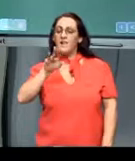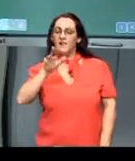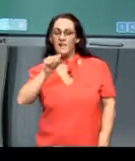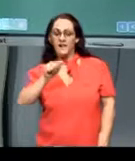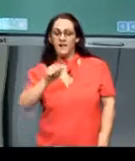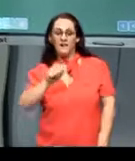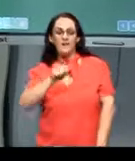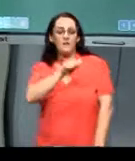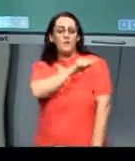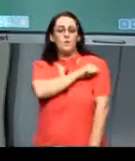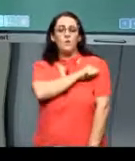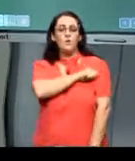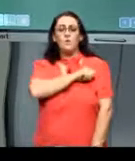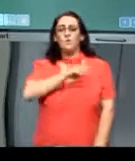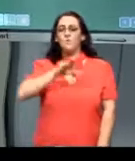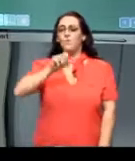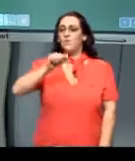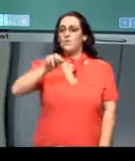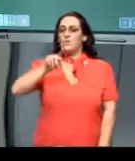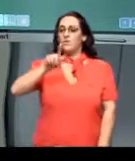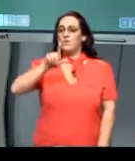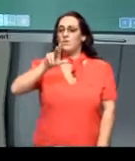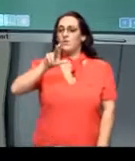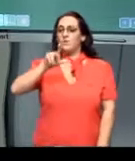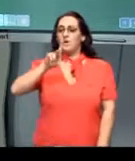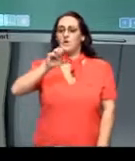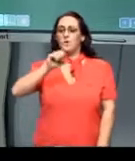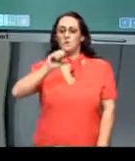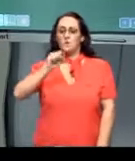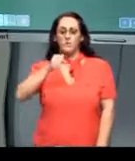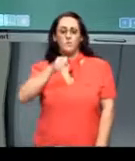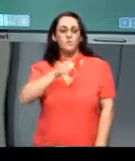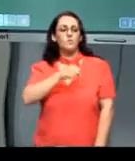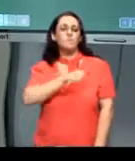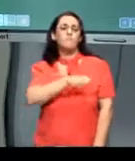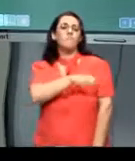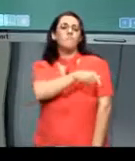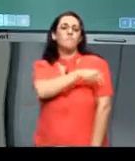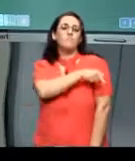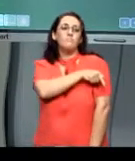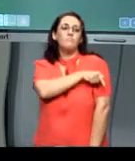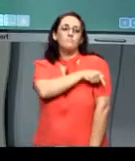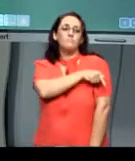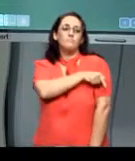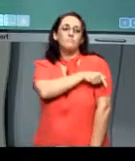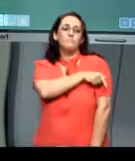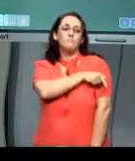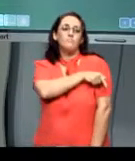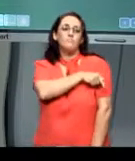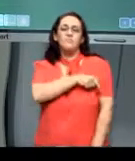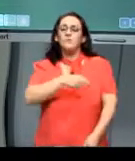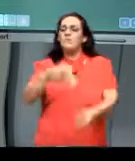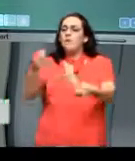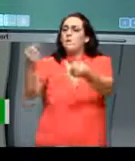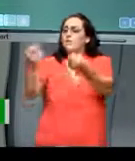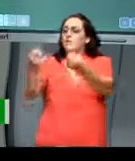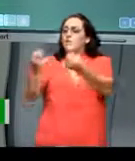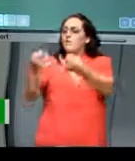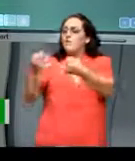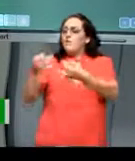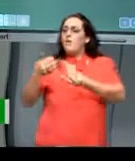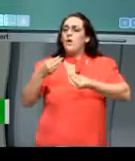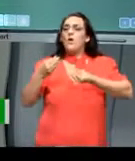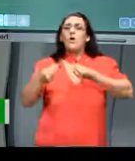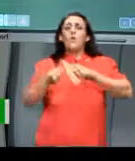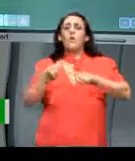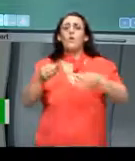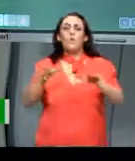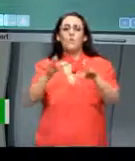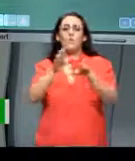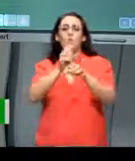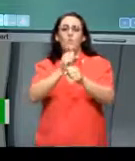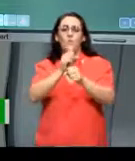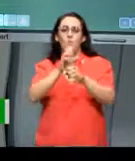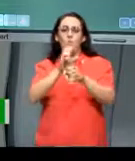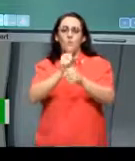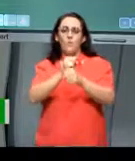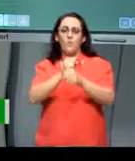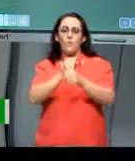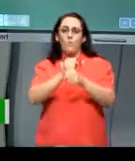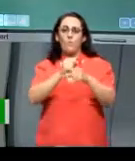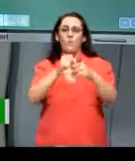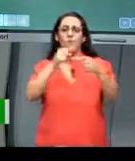do 7º ano. Poderia explicar como calculo a fração com números